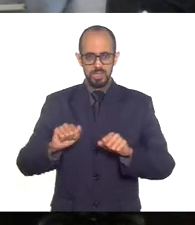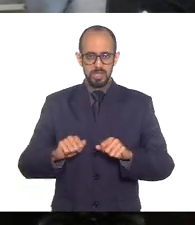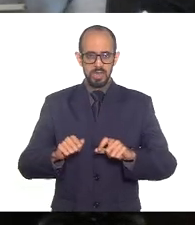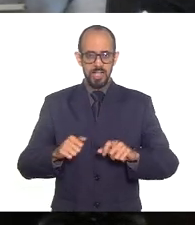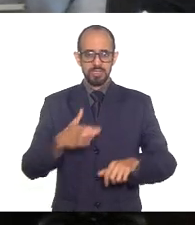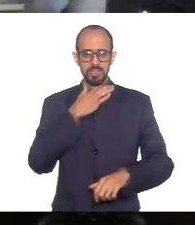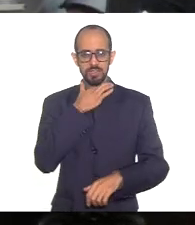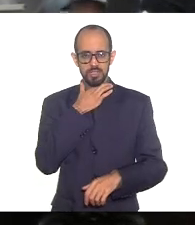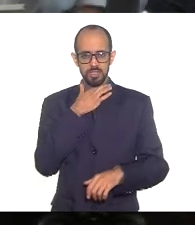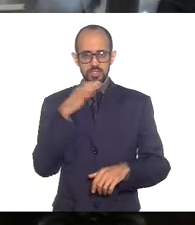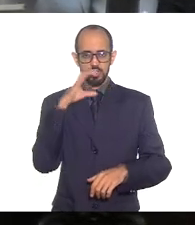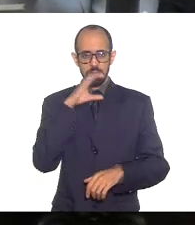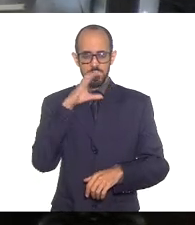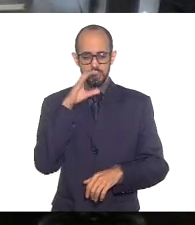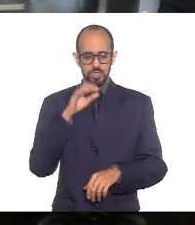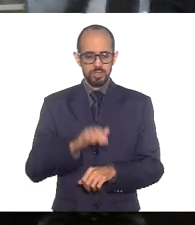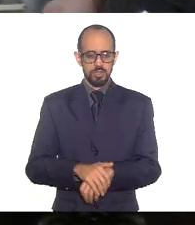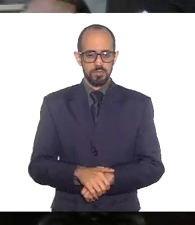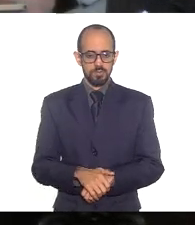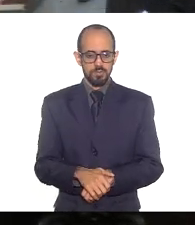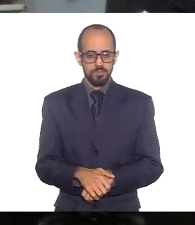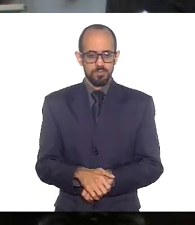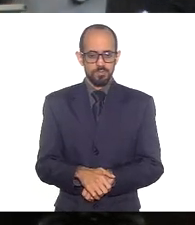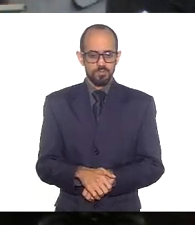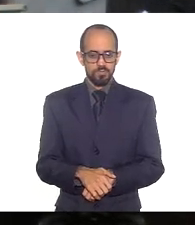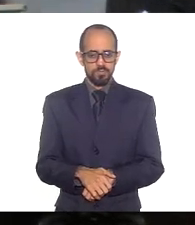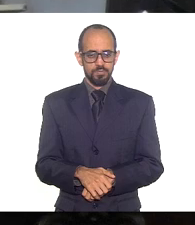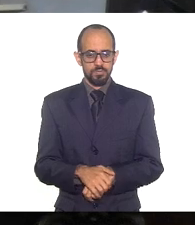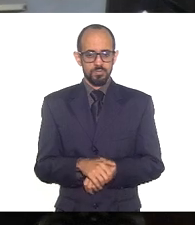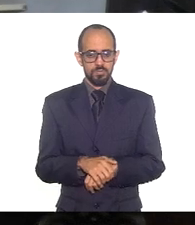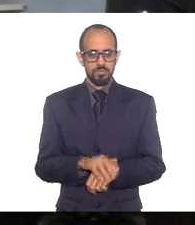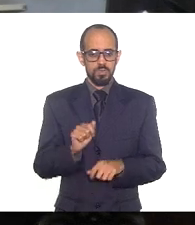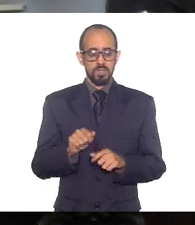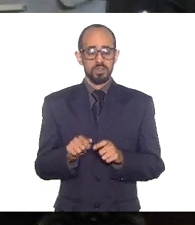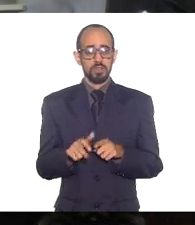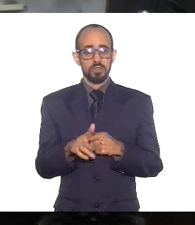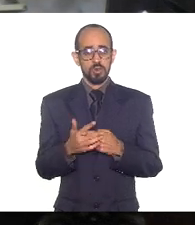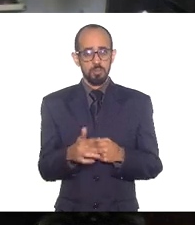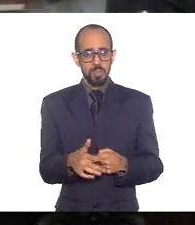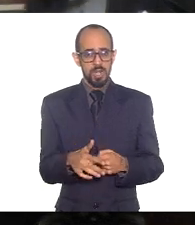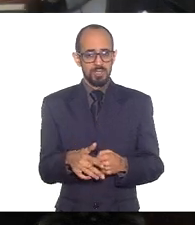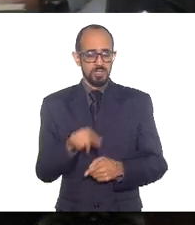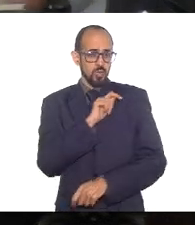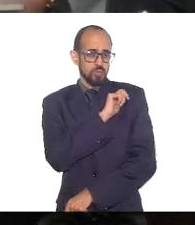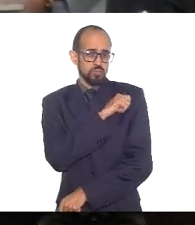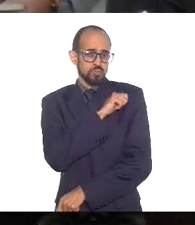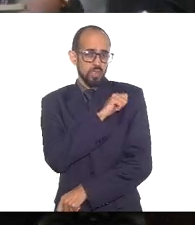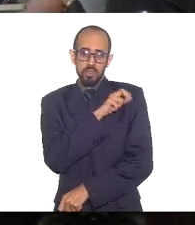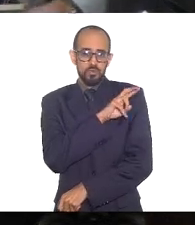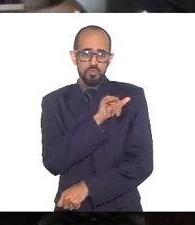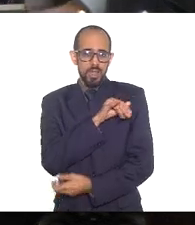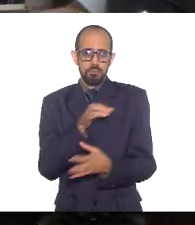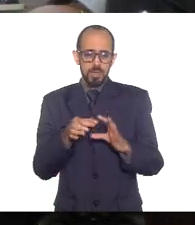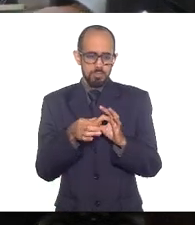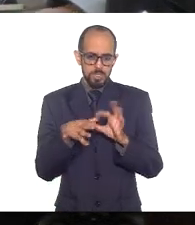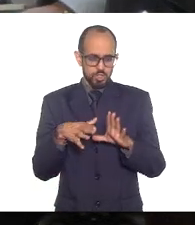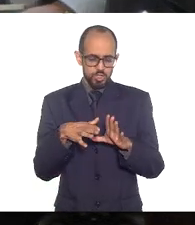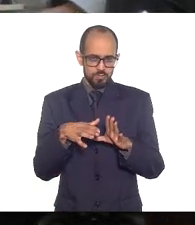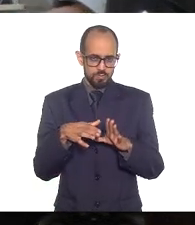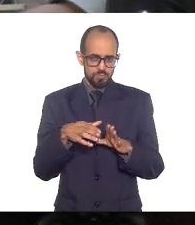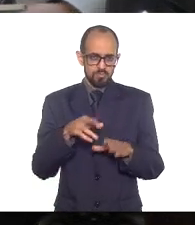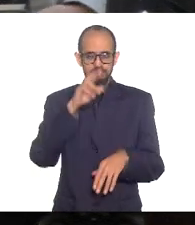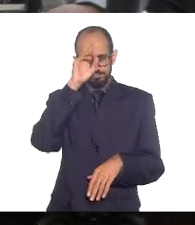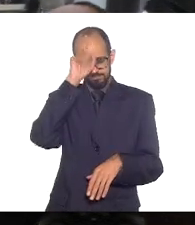quem fosse contra a mas o regime de recuperação dela não vai permitir Ledo